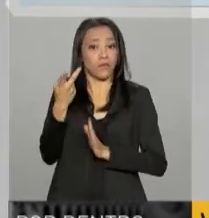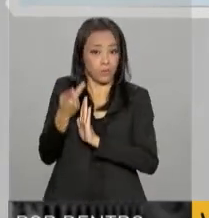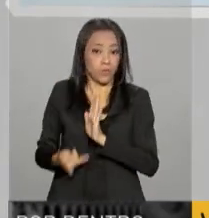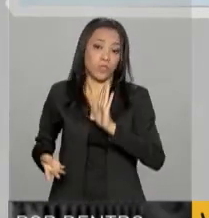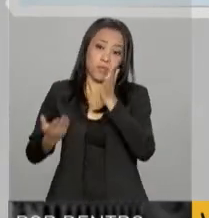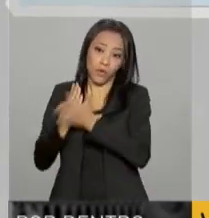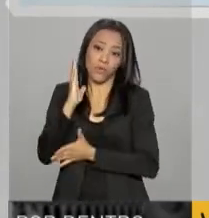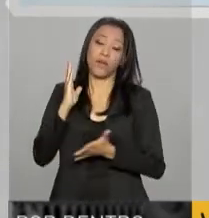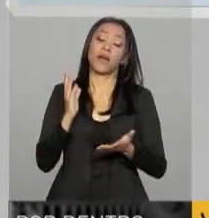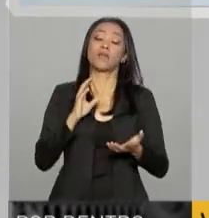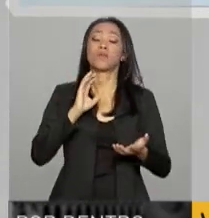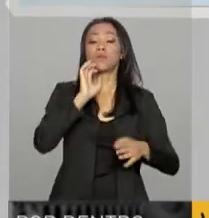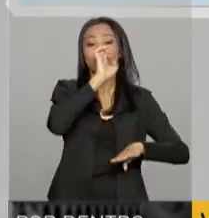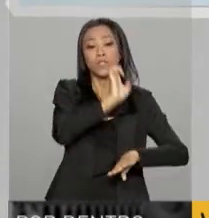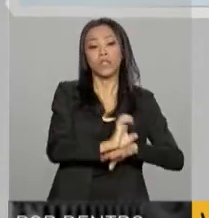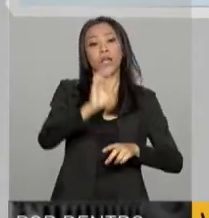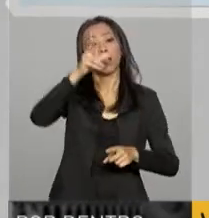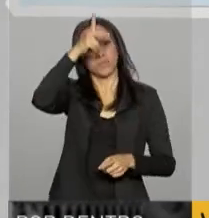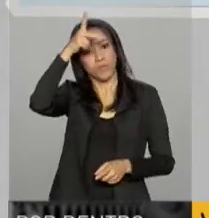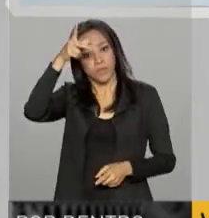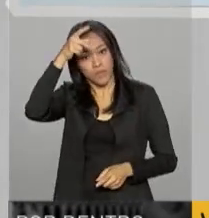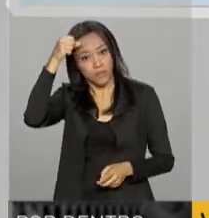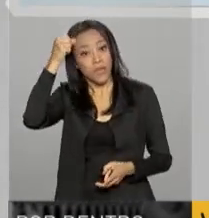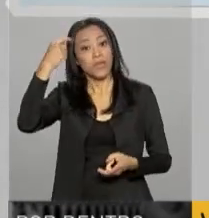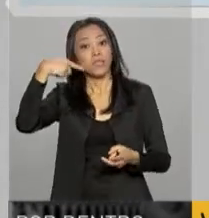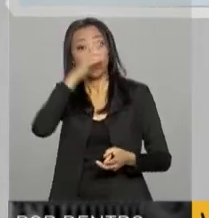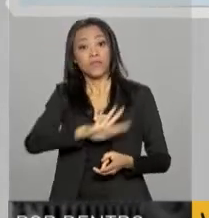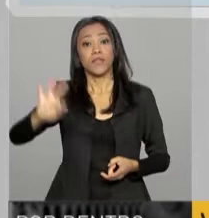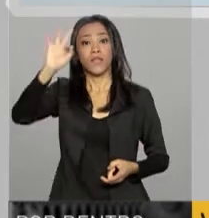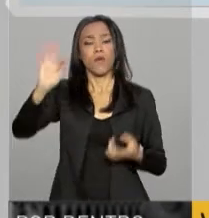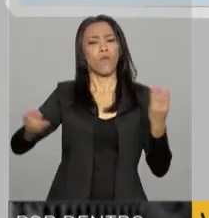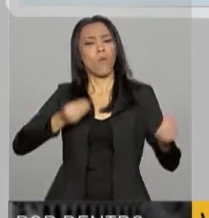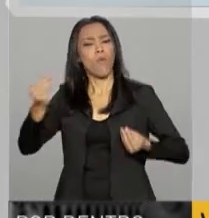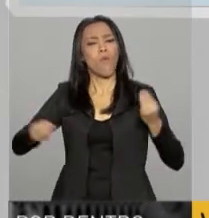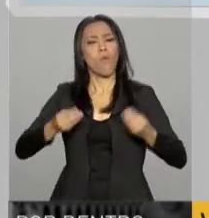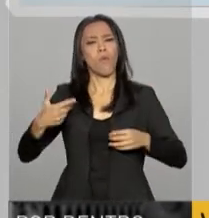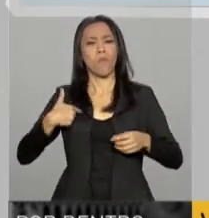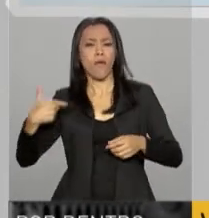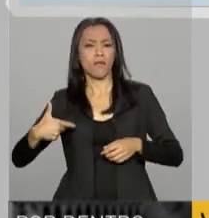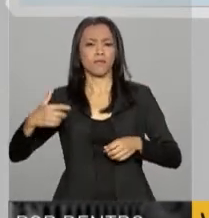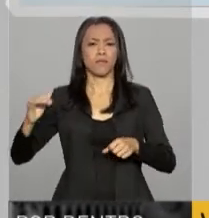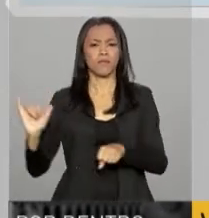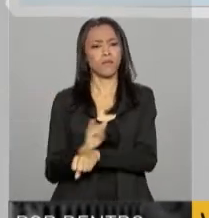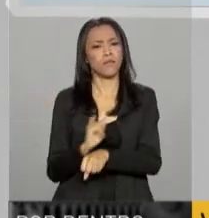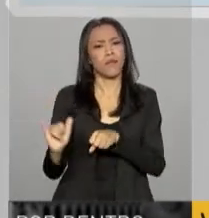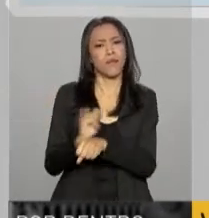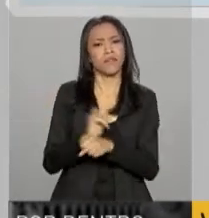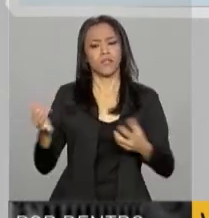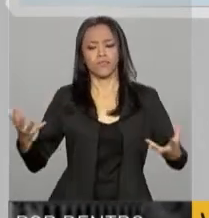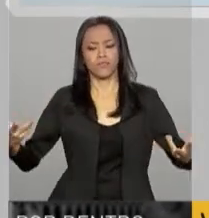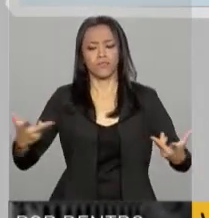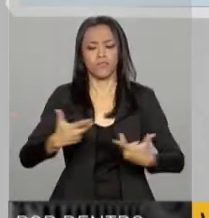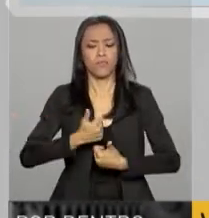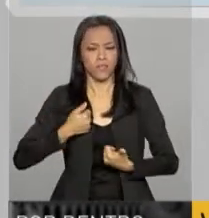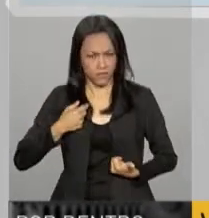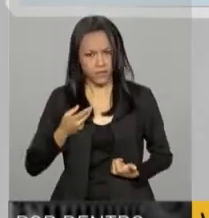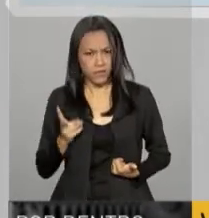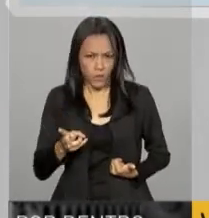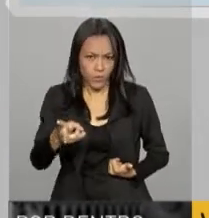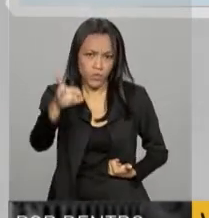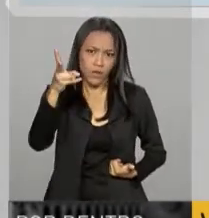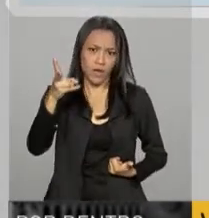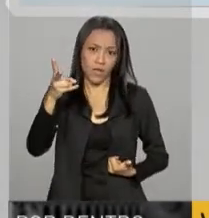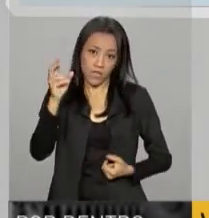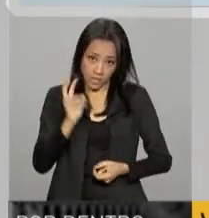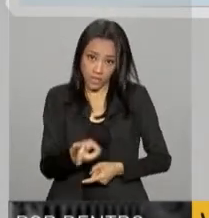estaduais e municipais o aperfeiçoamento dessa ferramenta precisa ser constante e vigilante